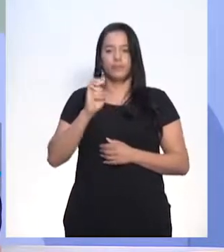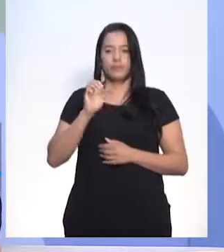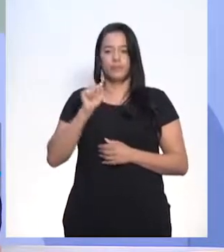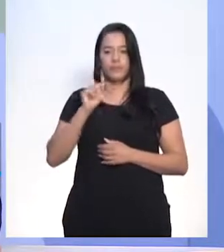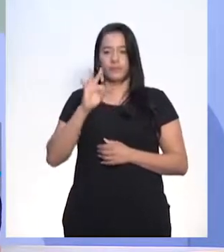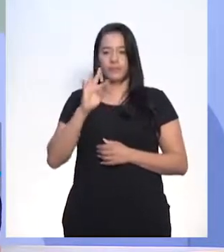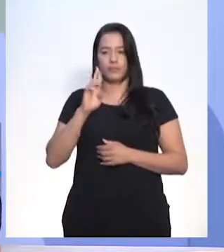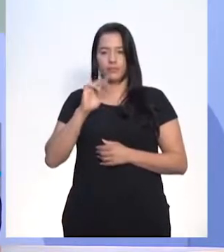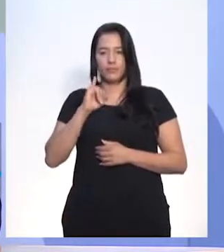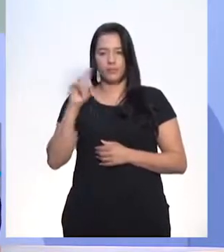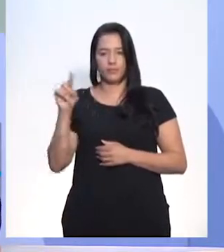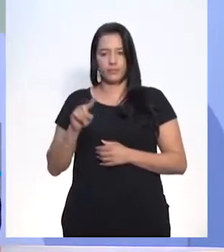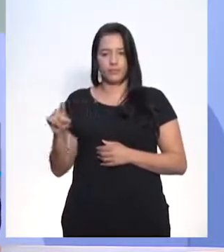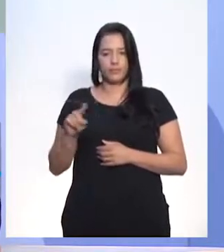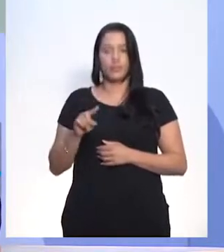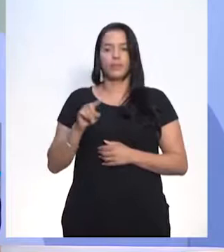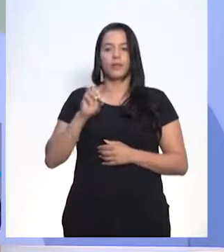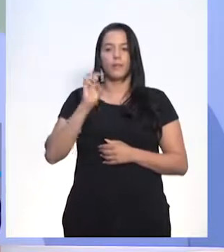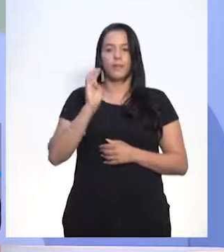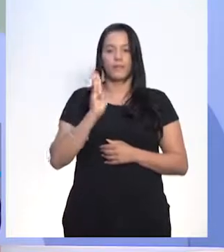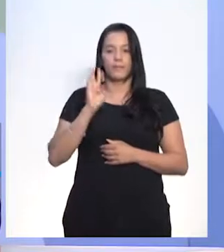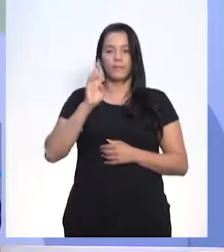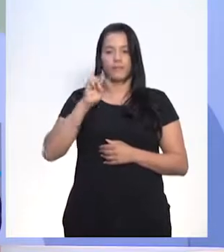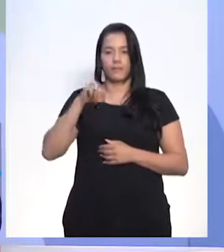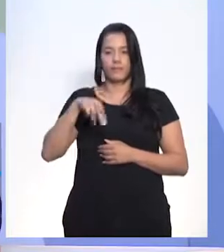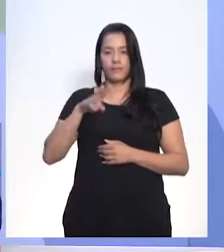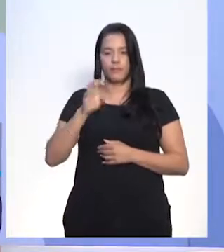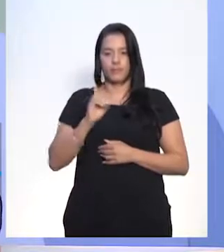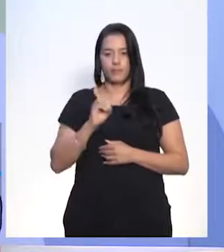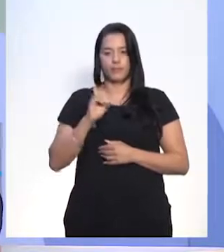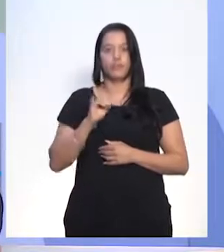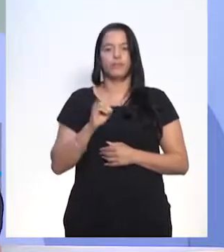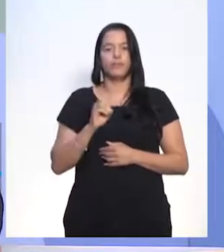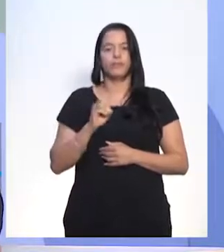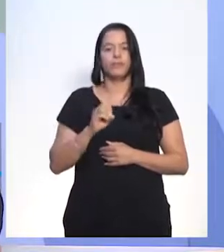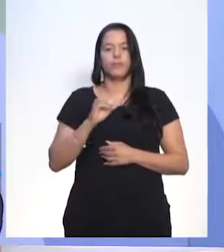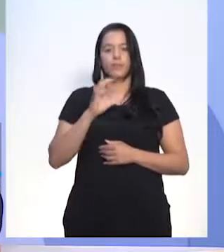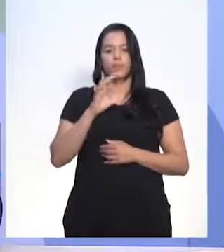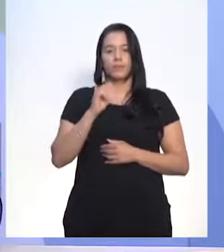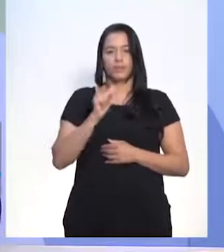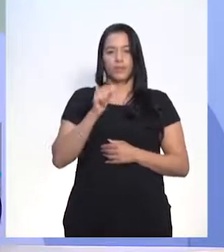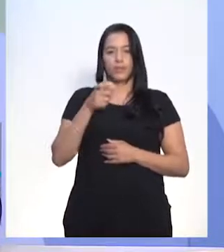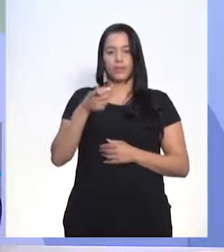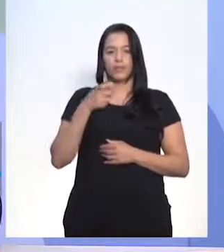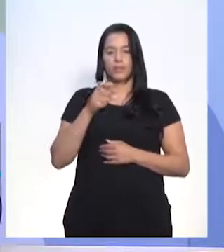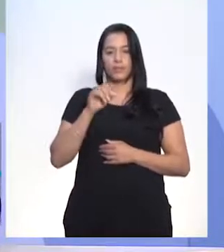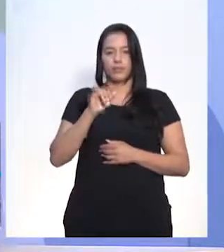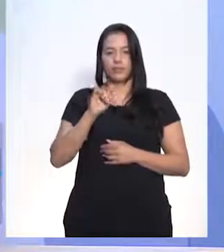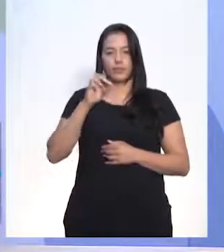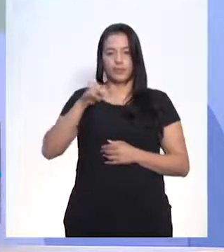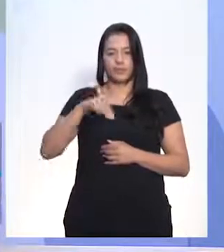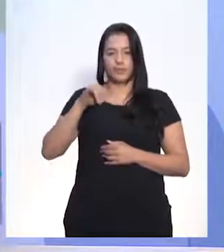aluno do professor José Luiz, Cachimira, essa aluna sempre participa, aluna do professor Reinaldo,